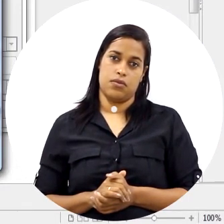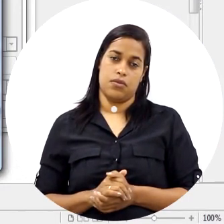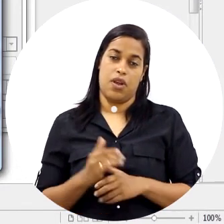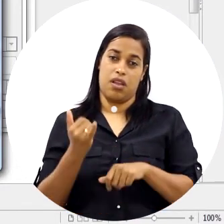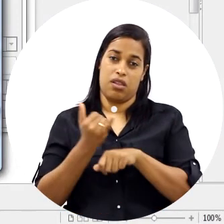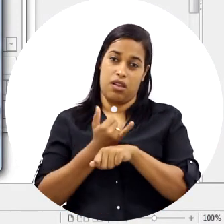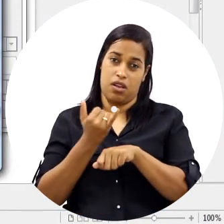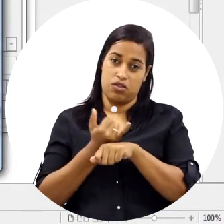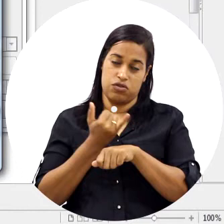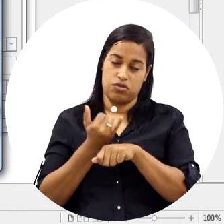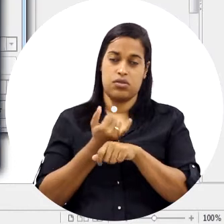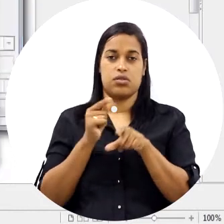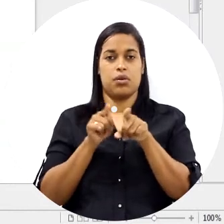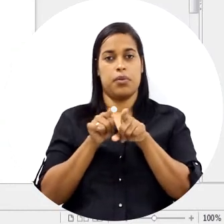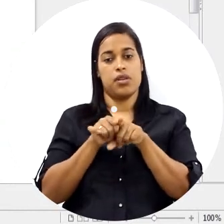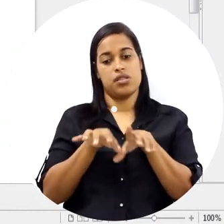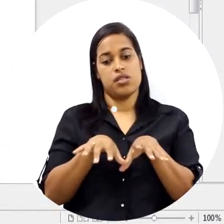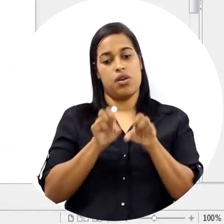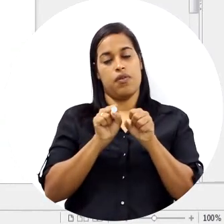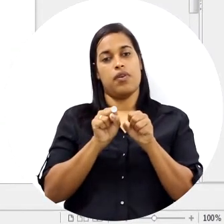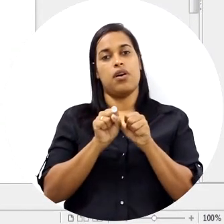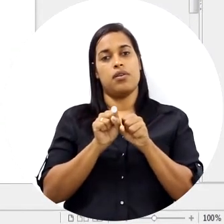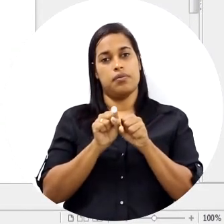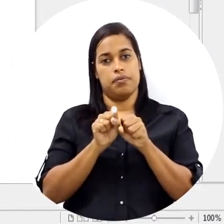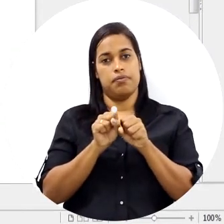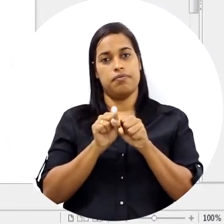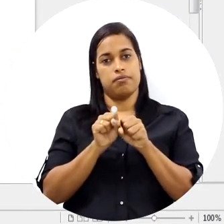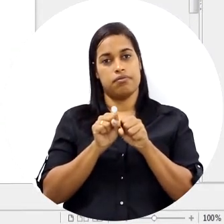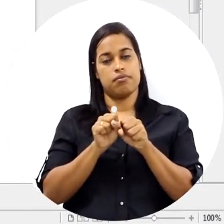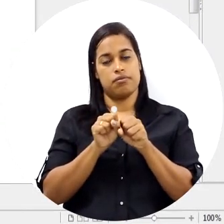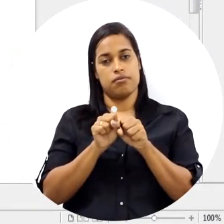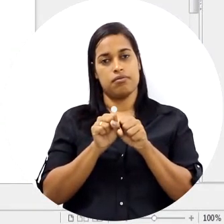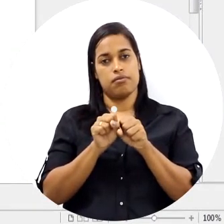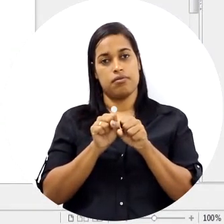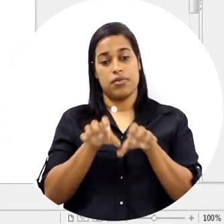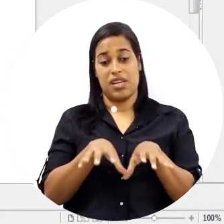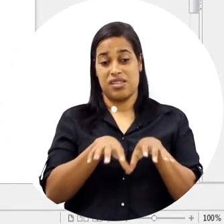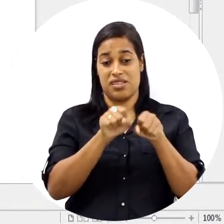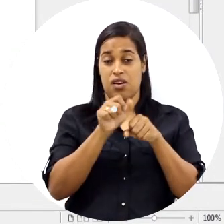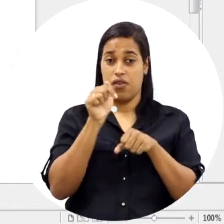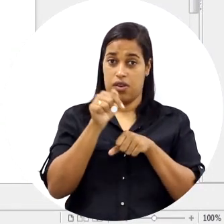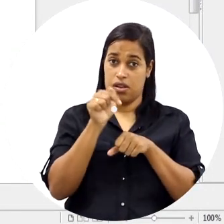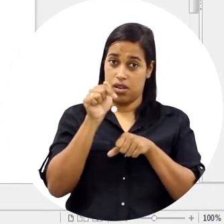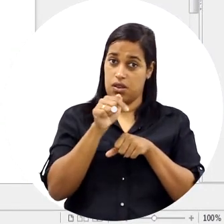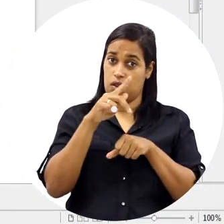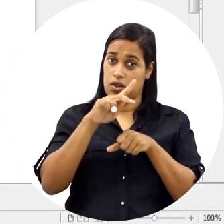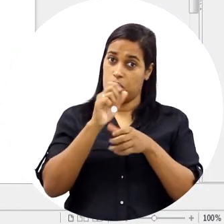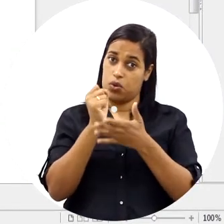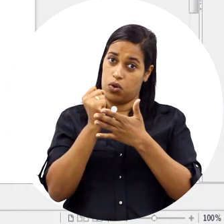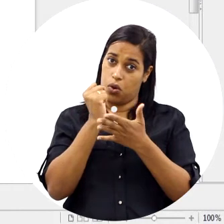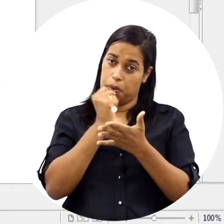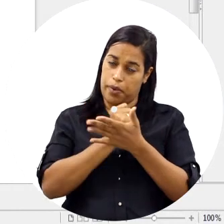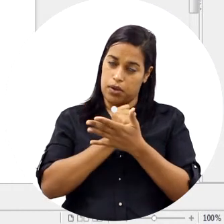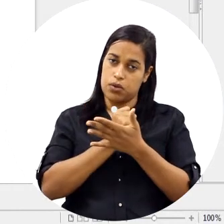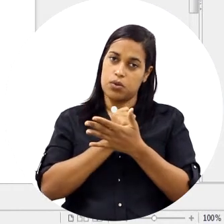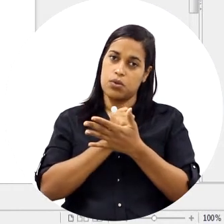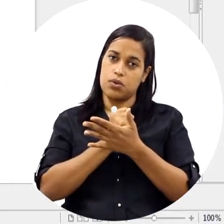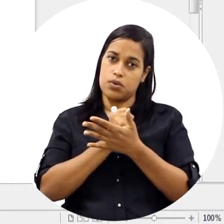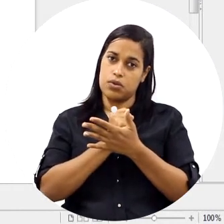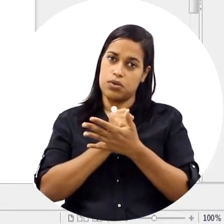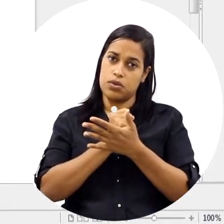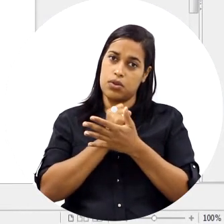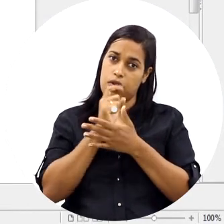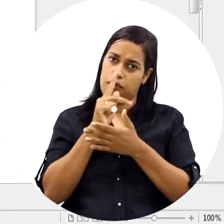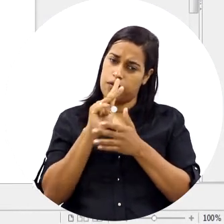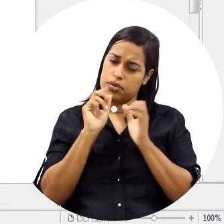Teste malha direta e salvar. Então ele salva aqui o teu documento e